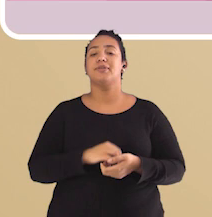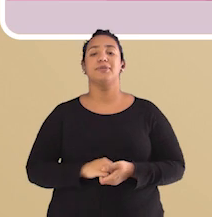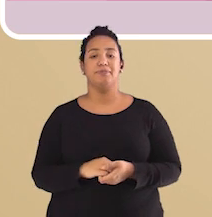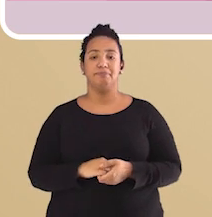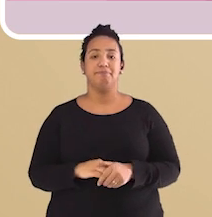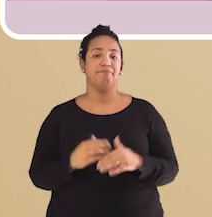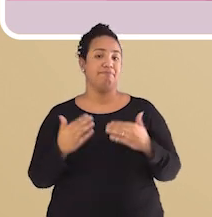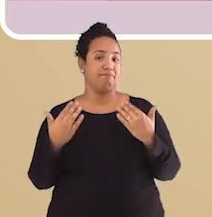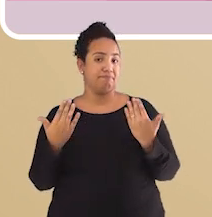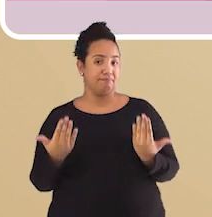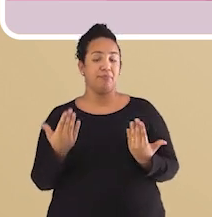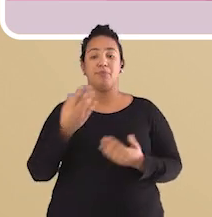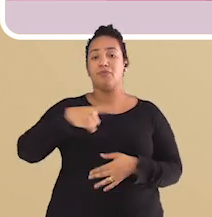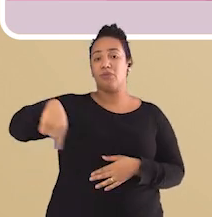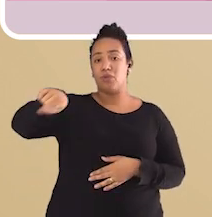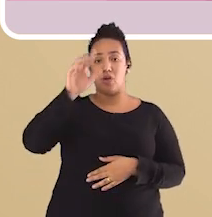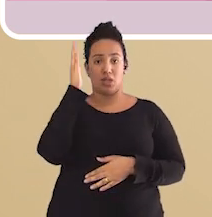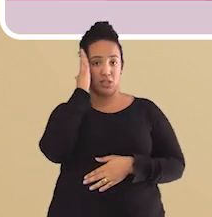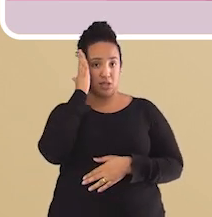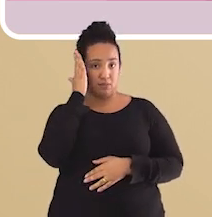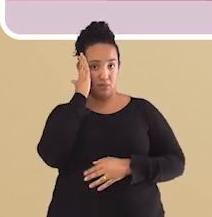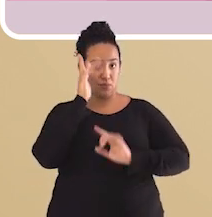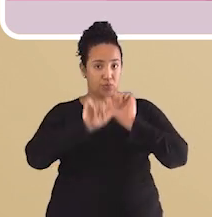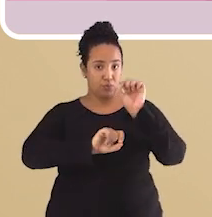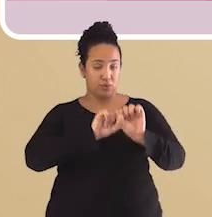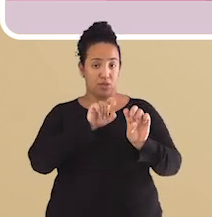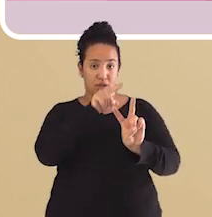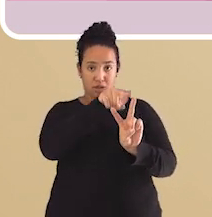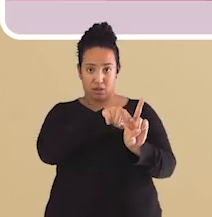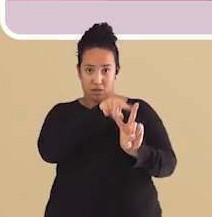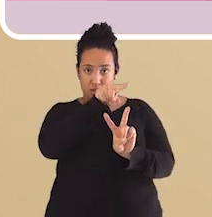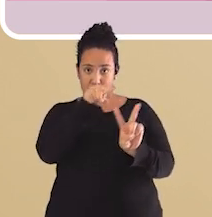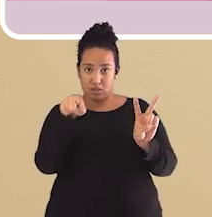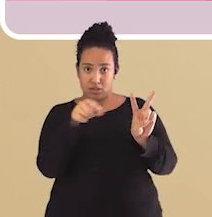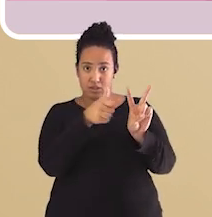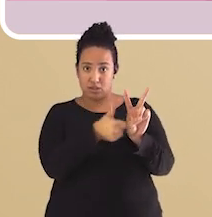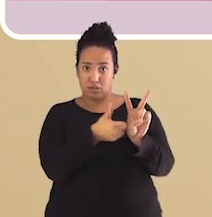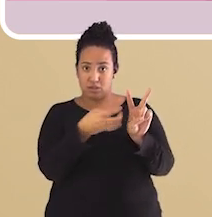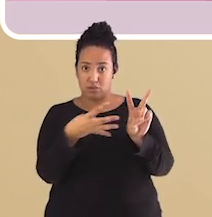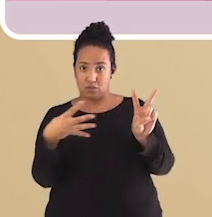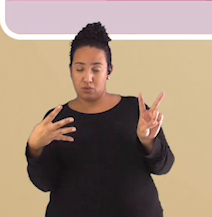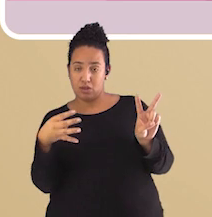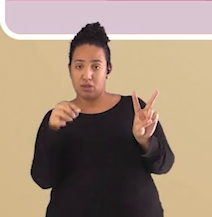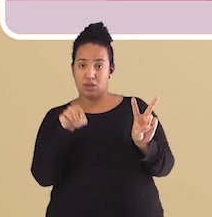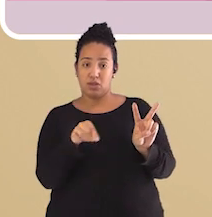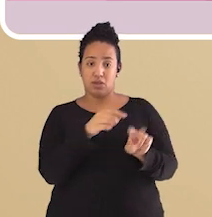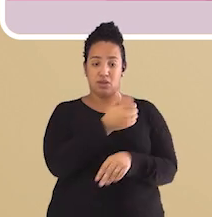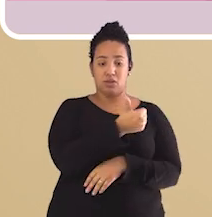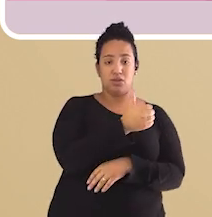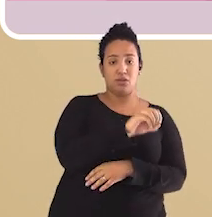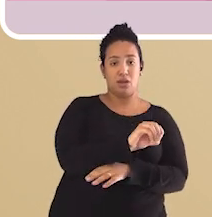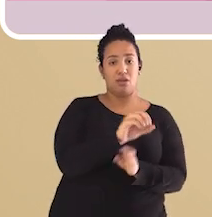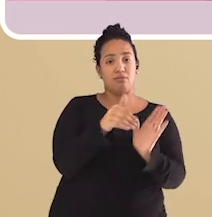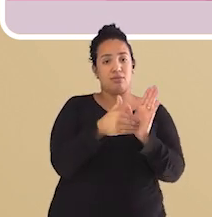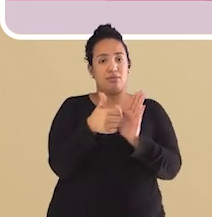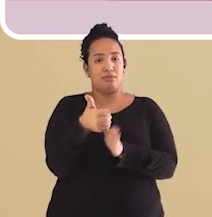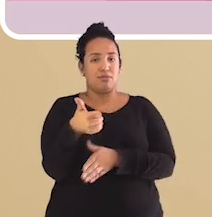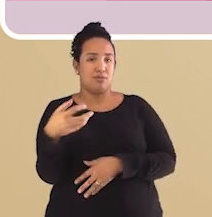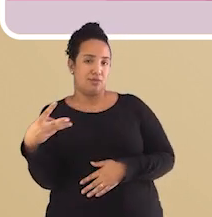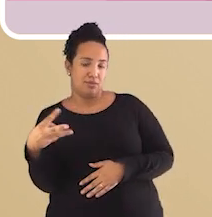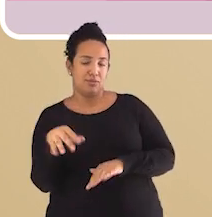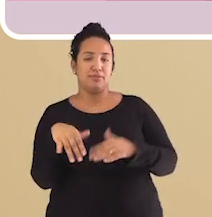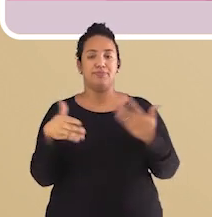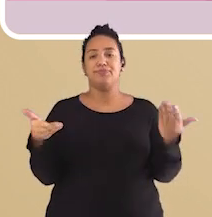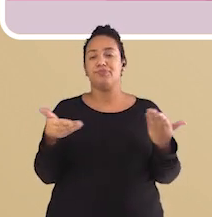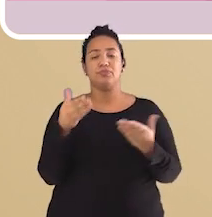144. Assim, sabemos que a raiz de 144 está entre o 10 e o 13.